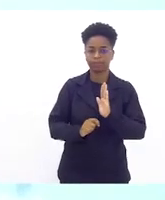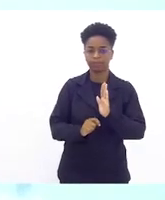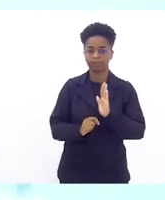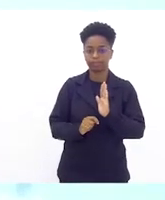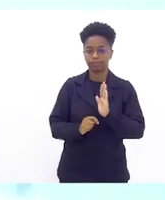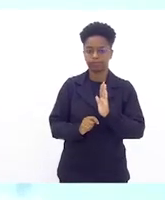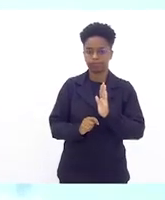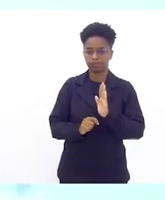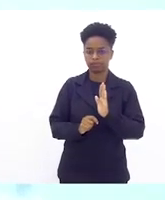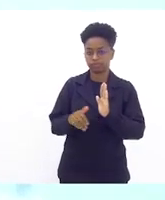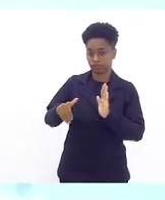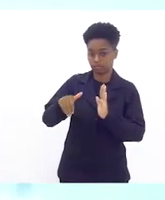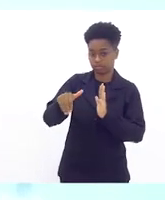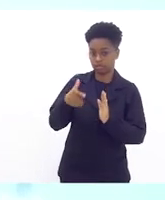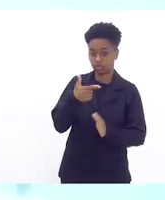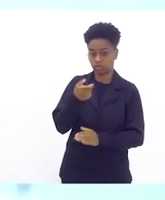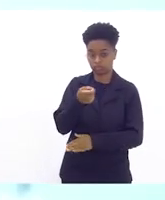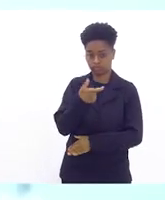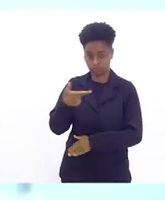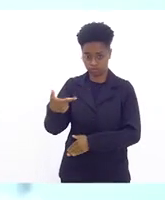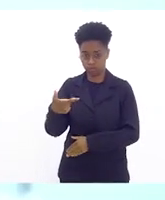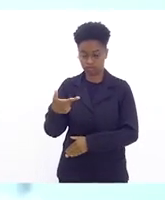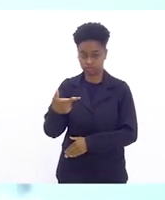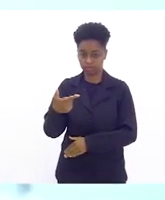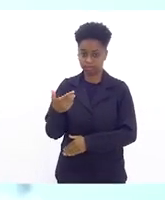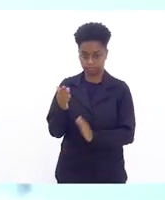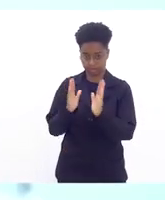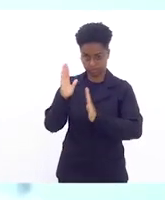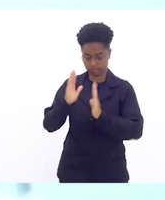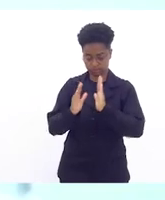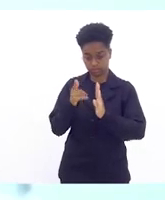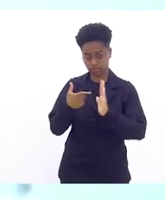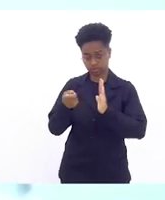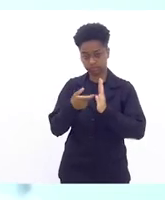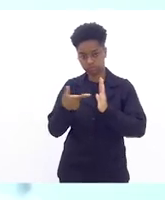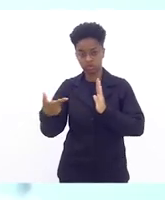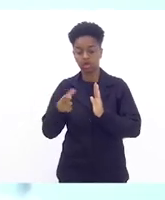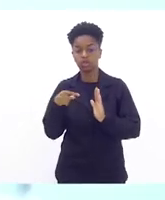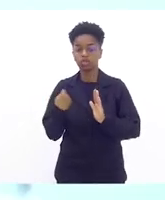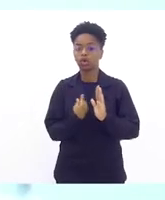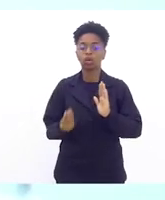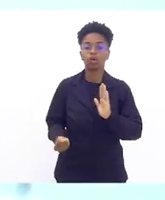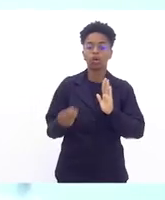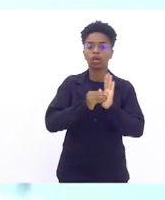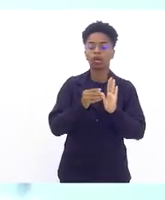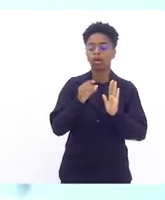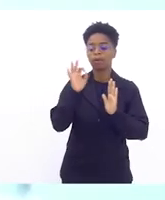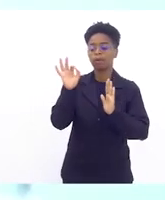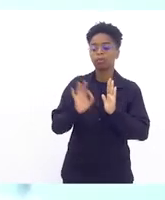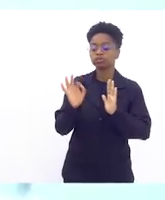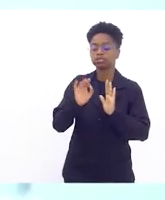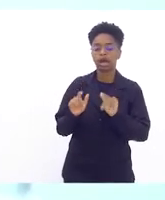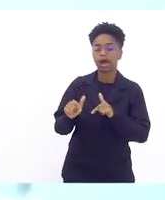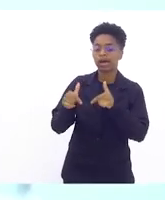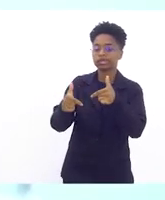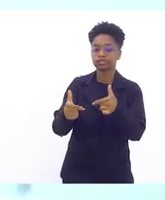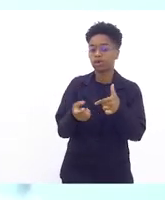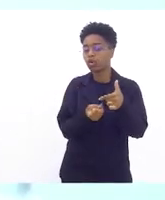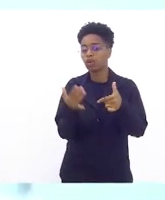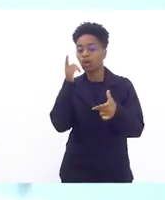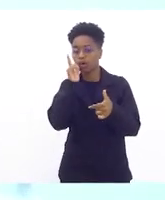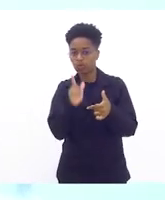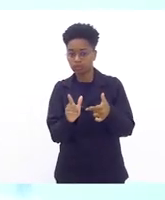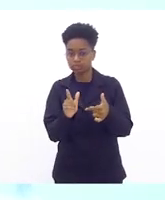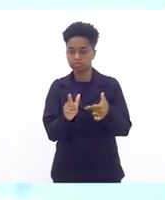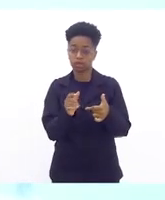para o exercício 2022 né que a gente coloque o percentual de execução das ações como foi que a questão da Lagoa de